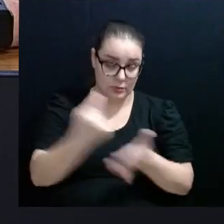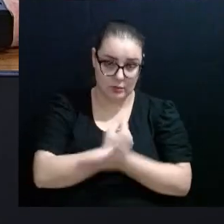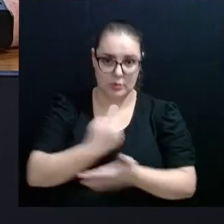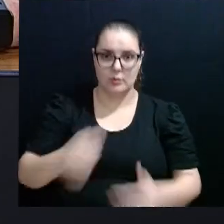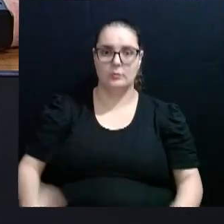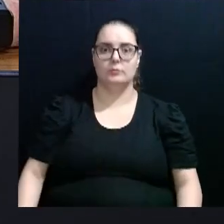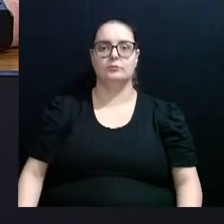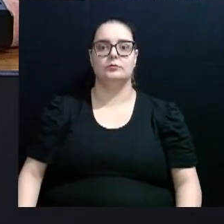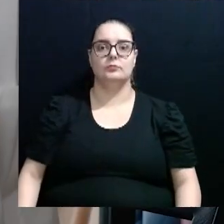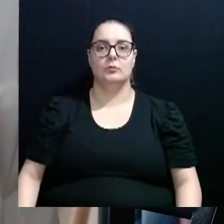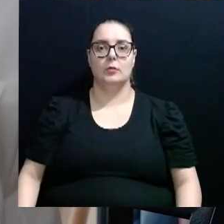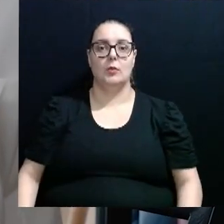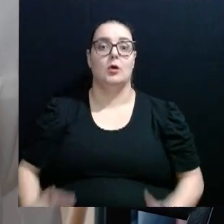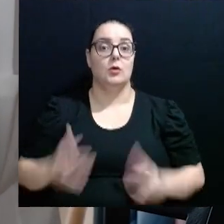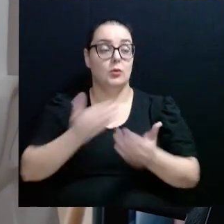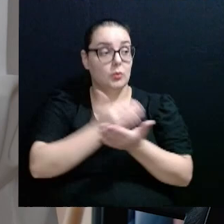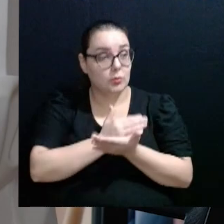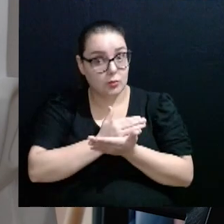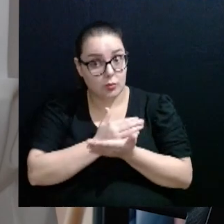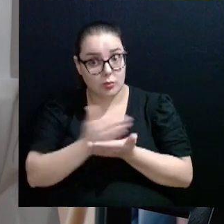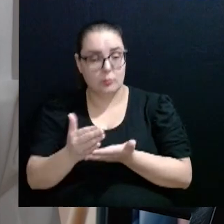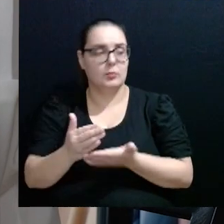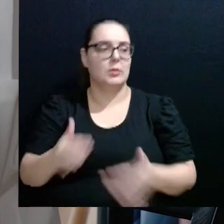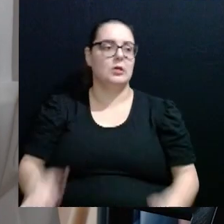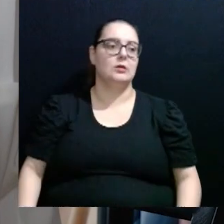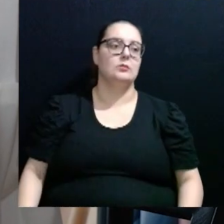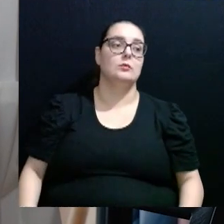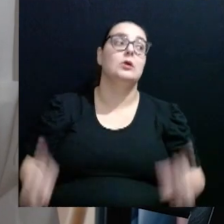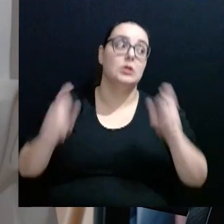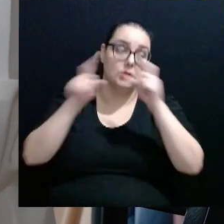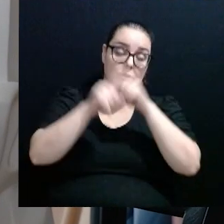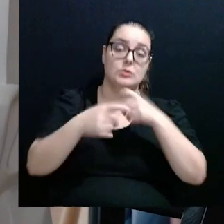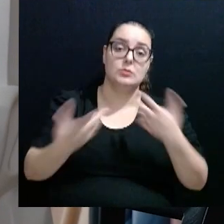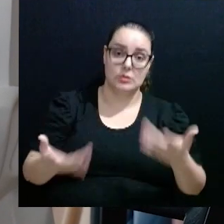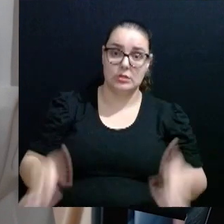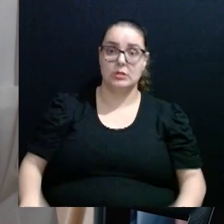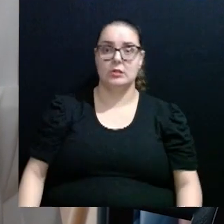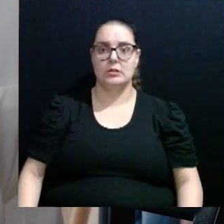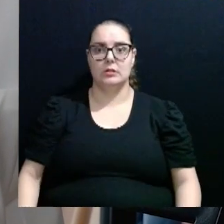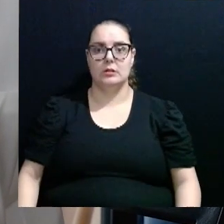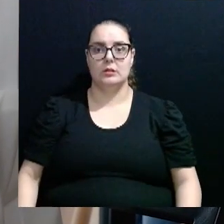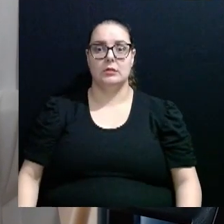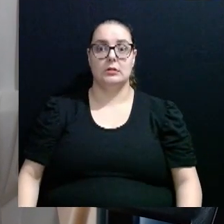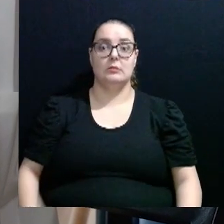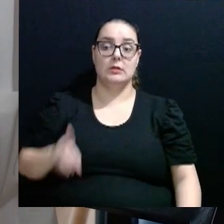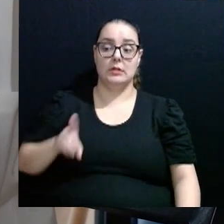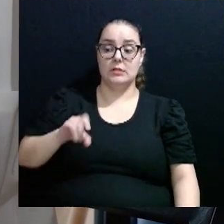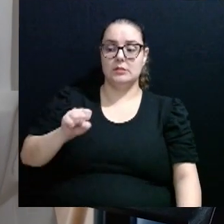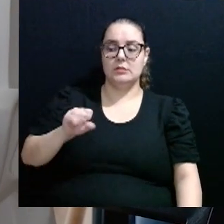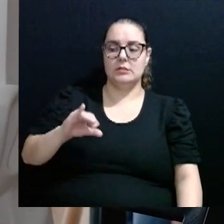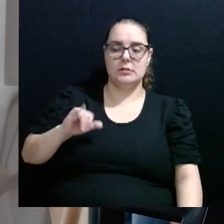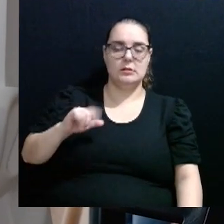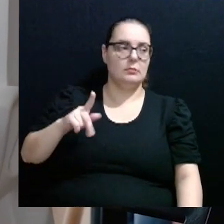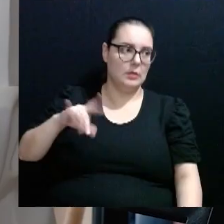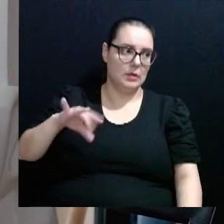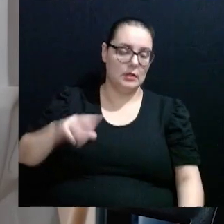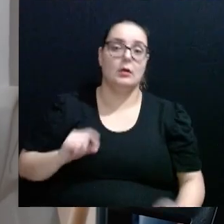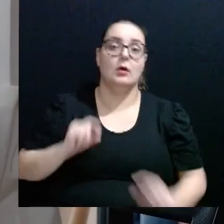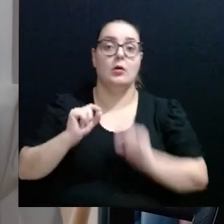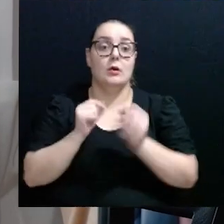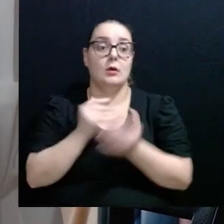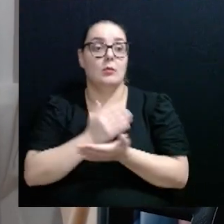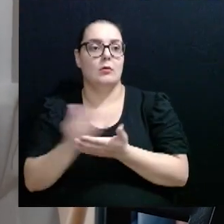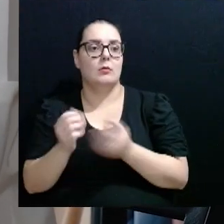Todo início, ele é difícil, então vai muito da disciplina, tá? Então o que você pode começar? Pegando o